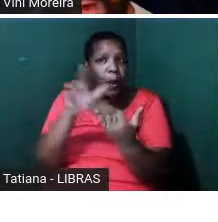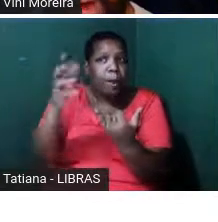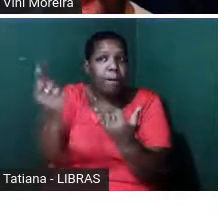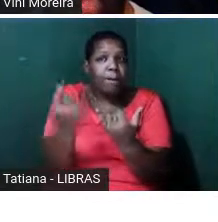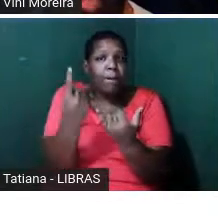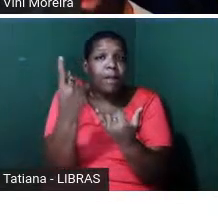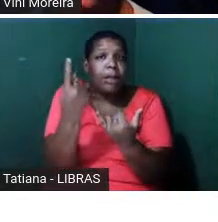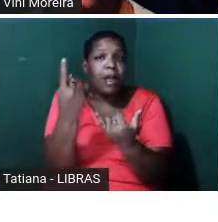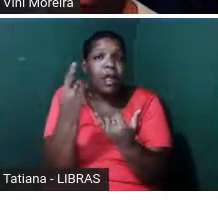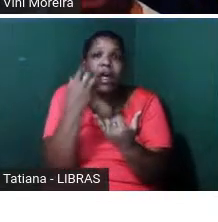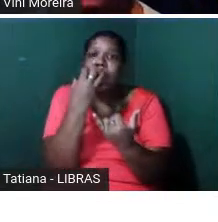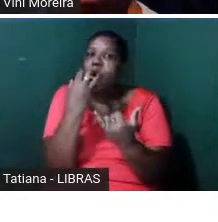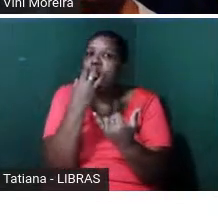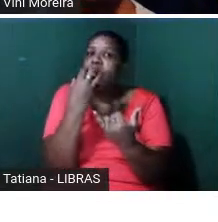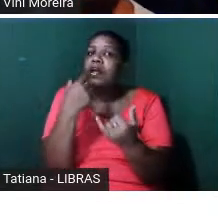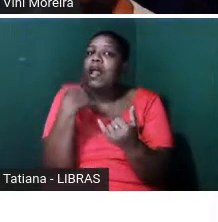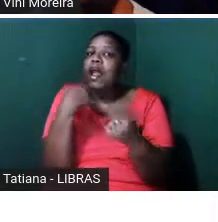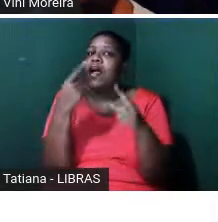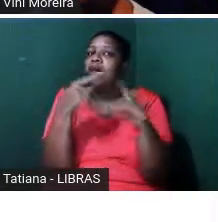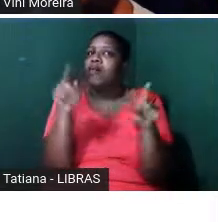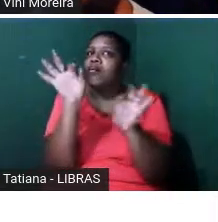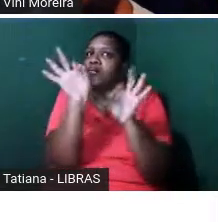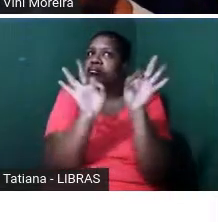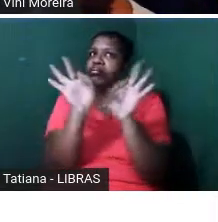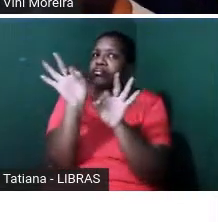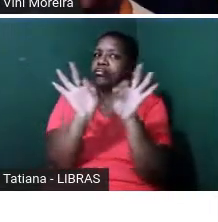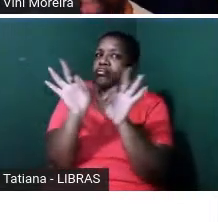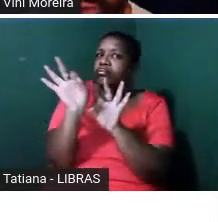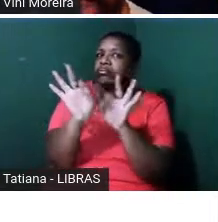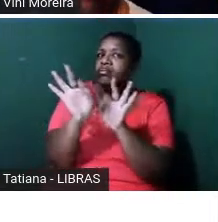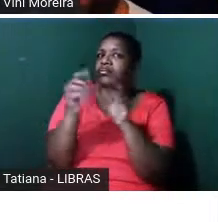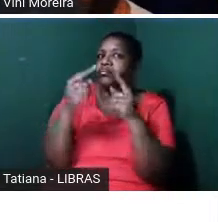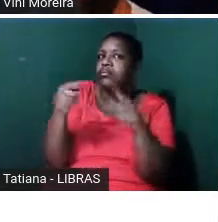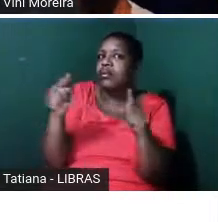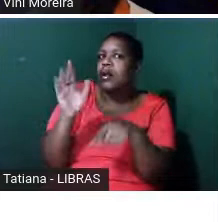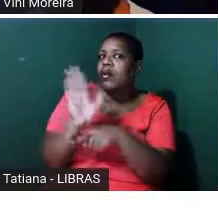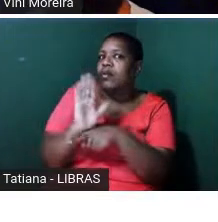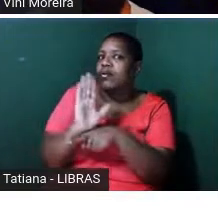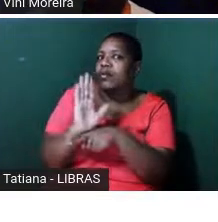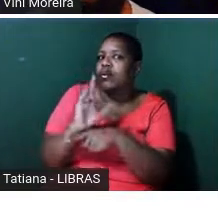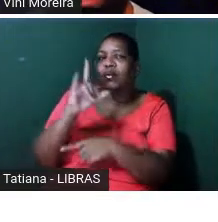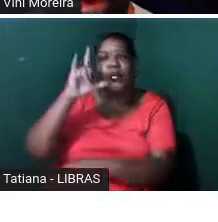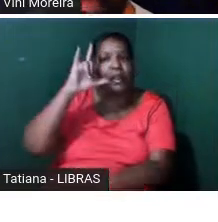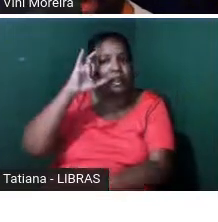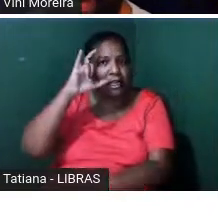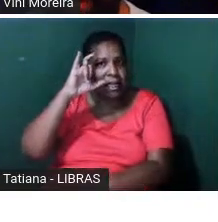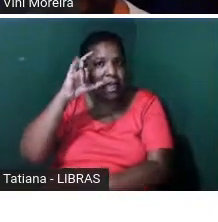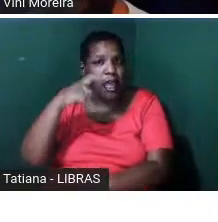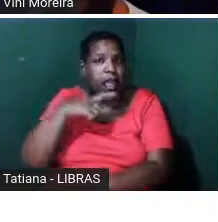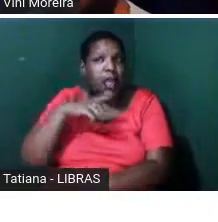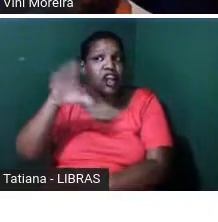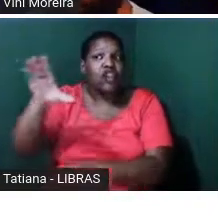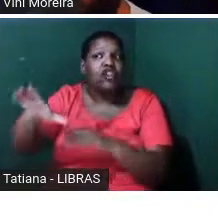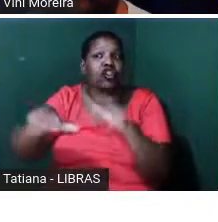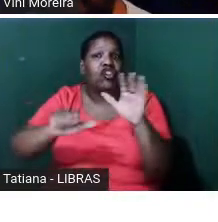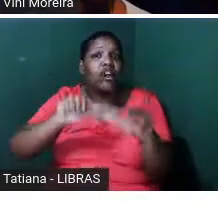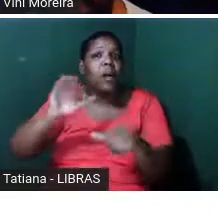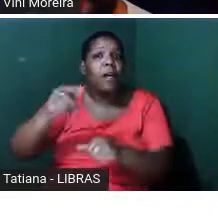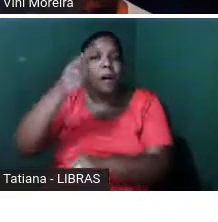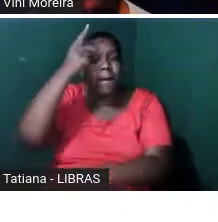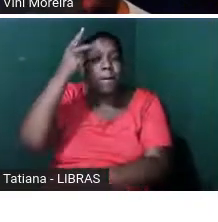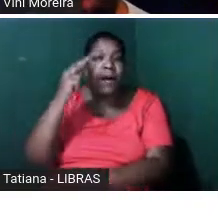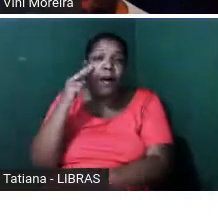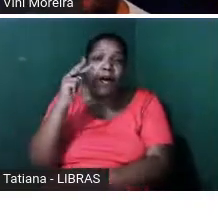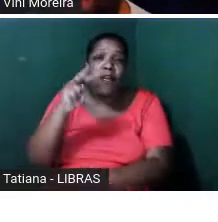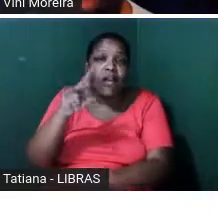música que eu vi e eu falei vou montar um vídeo para o Instagram um vídeo chamando alguém para